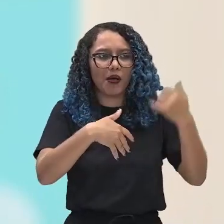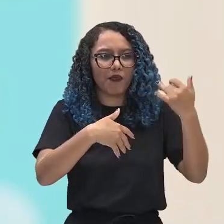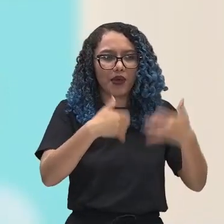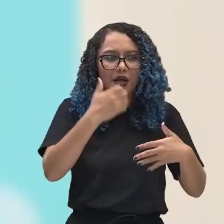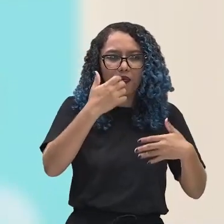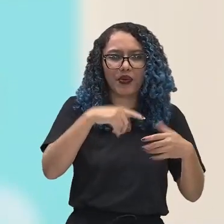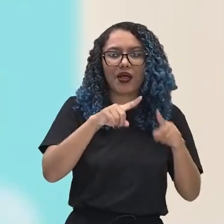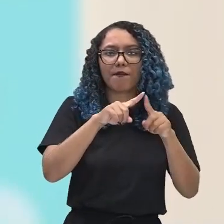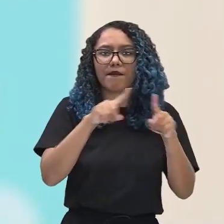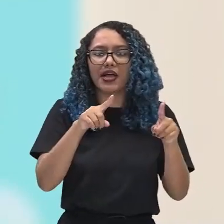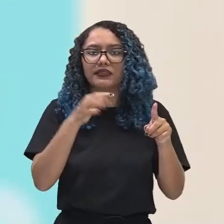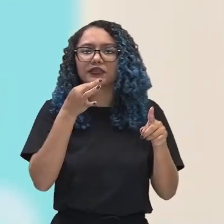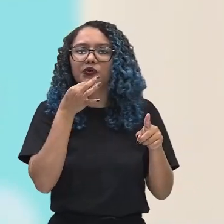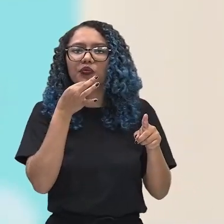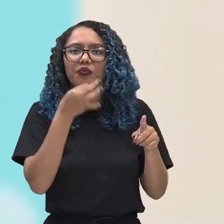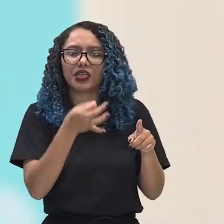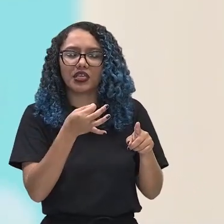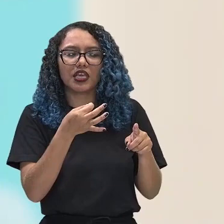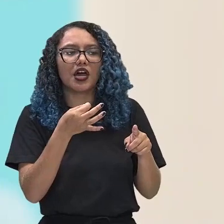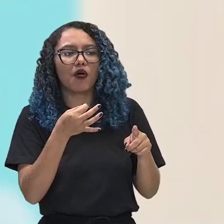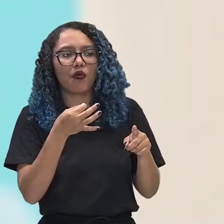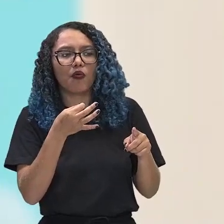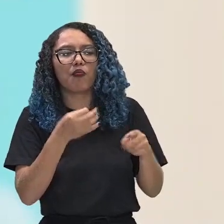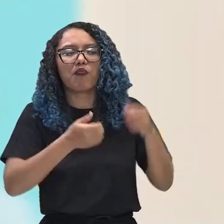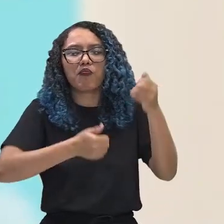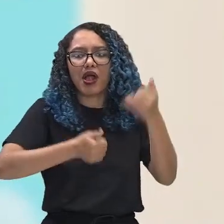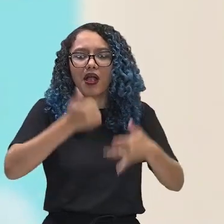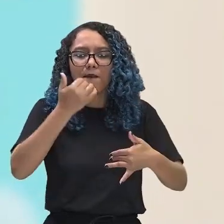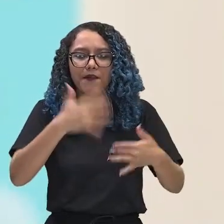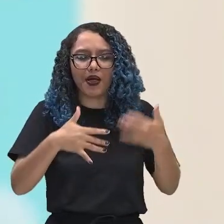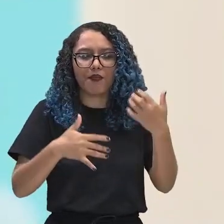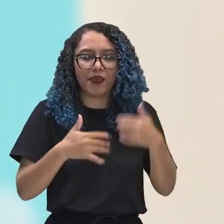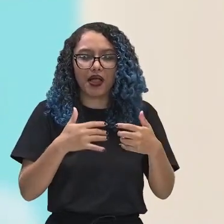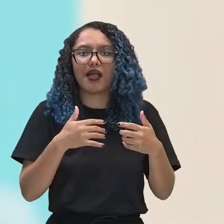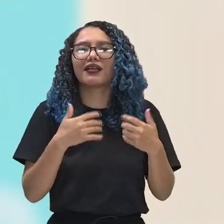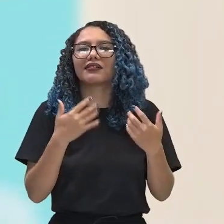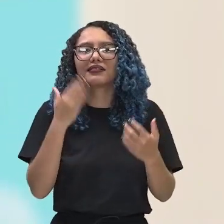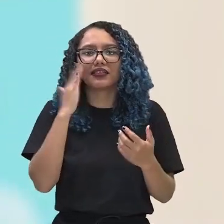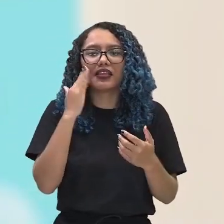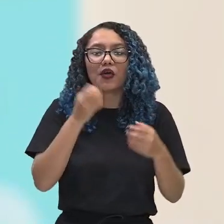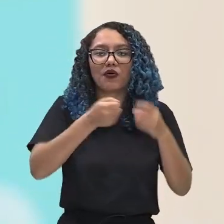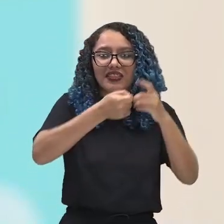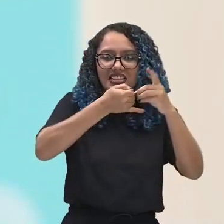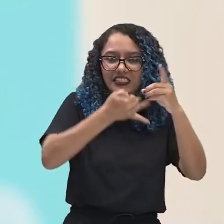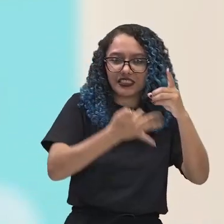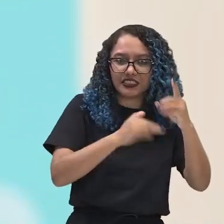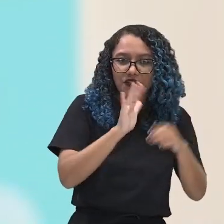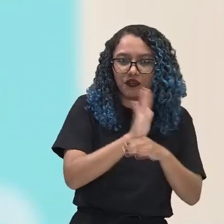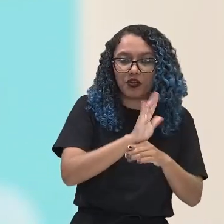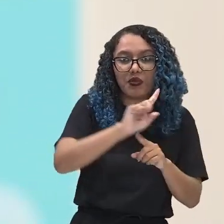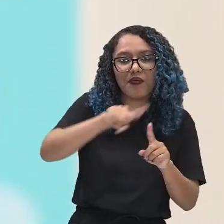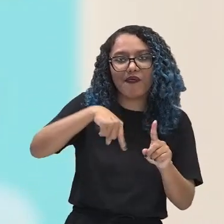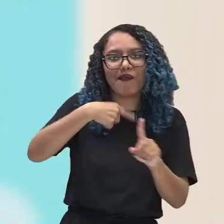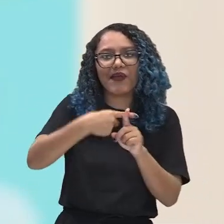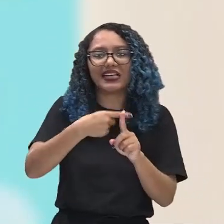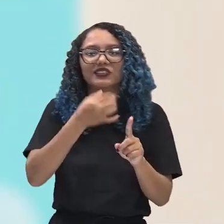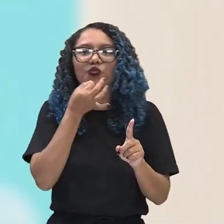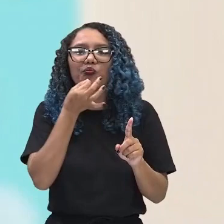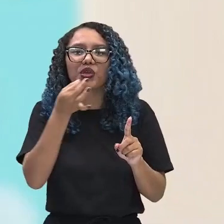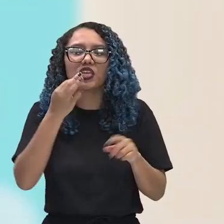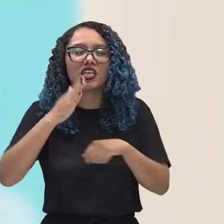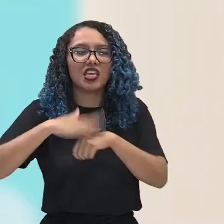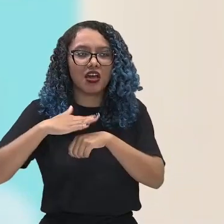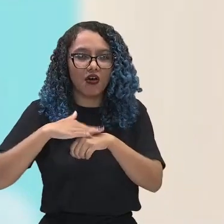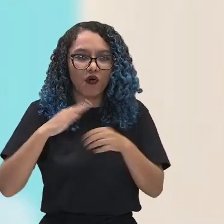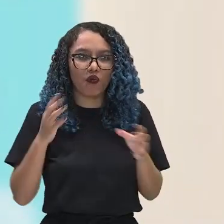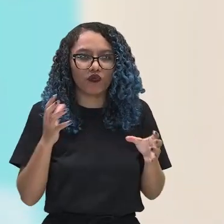achei isso, isso, isso. Então, quando eu faço a junção dessas duas coisas, eu vou ter uma resenha crítica. Lembrando, resenha